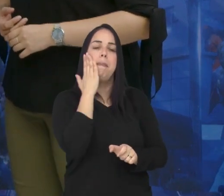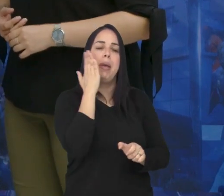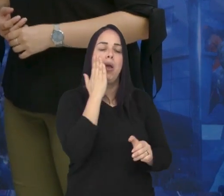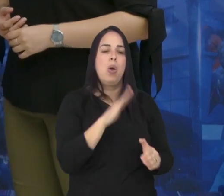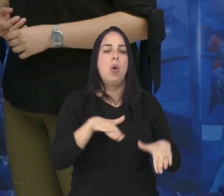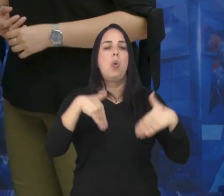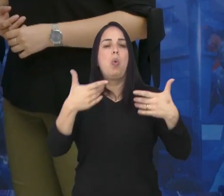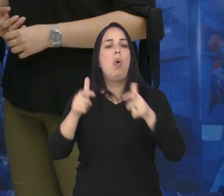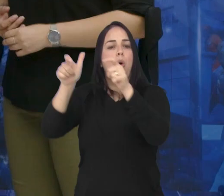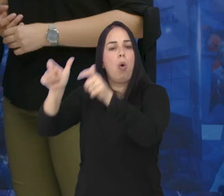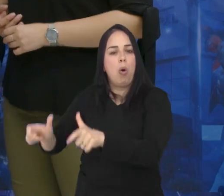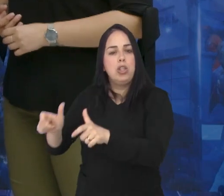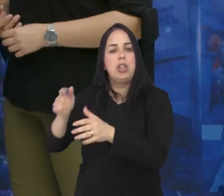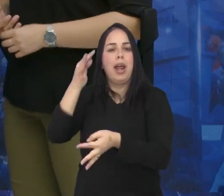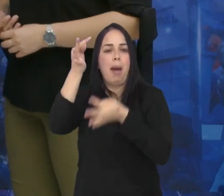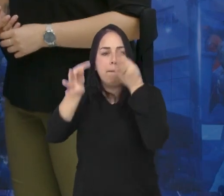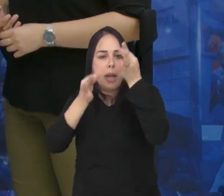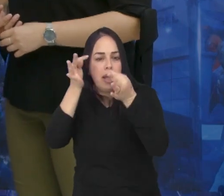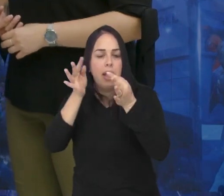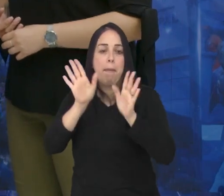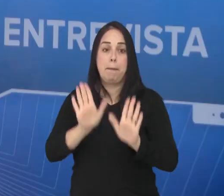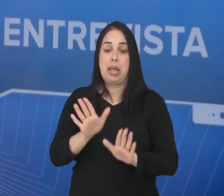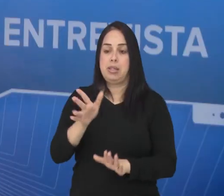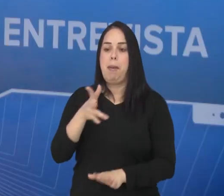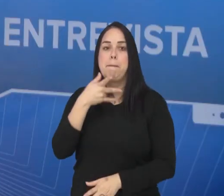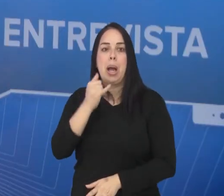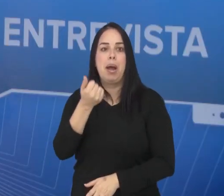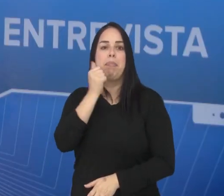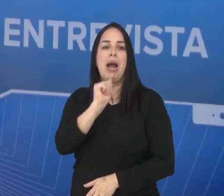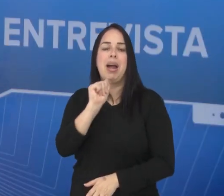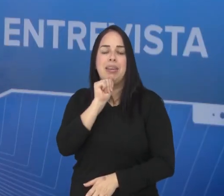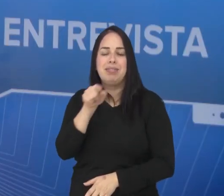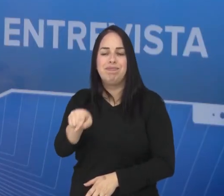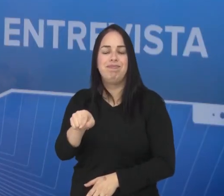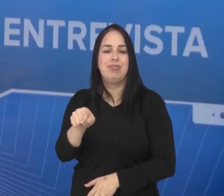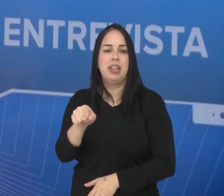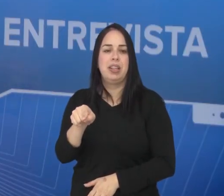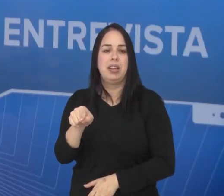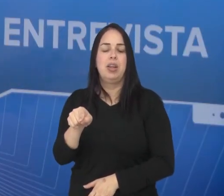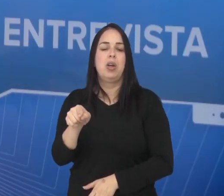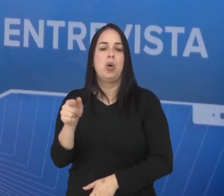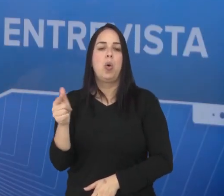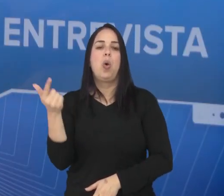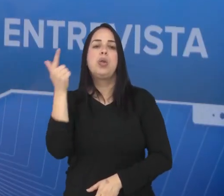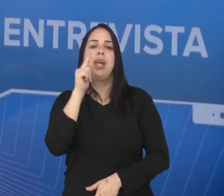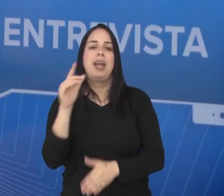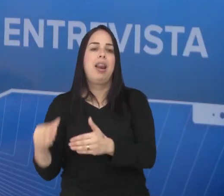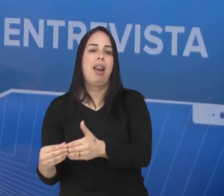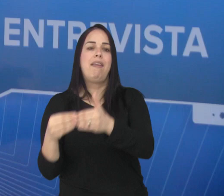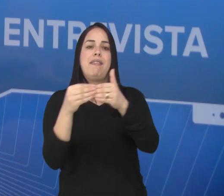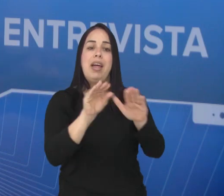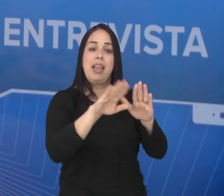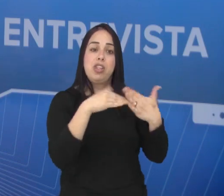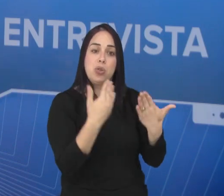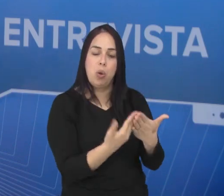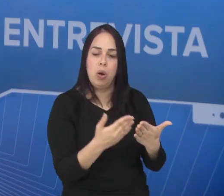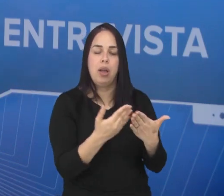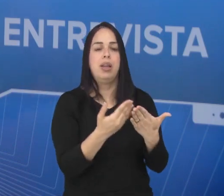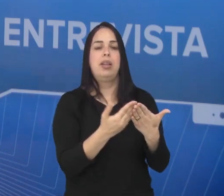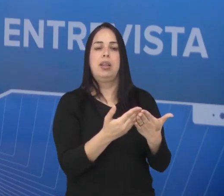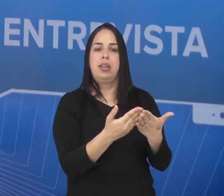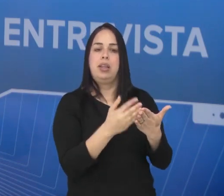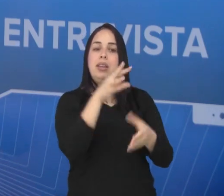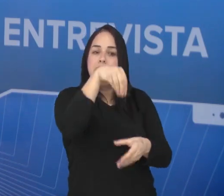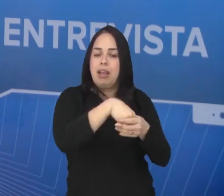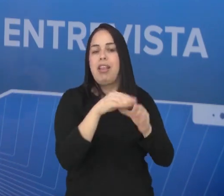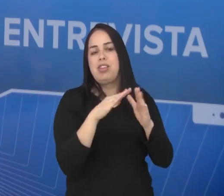né, quais terapias, quais profissionais, mas tem os pais, né? Aquele momento que o pai consegue deixar seu filho na escola, sabendo que ele vai